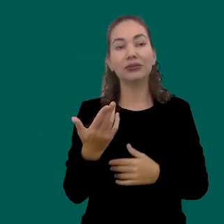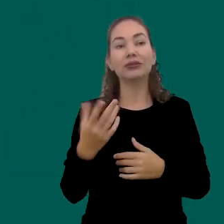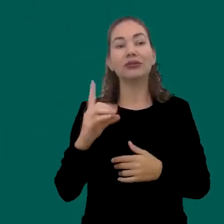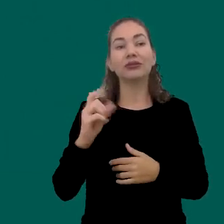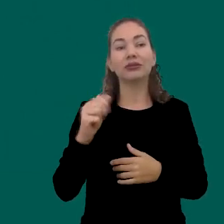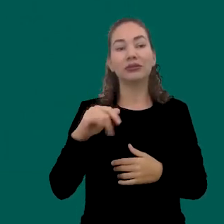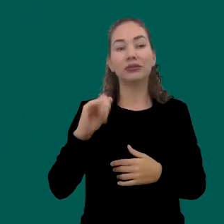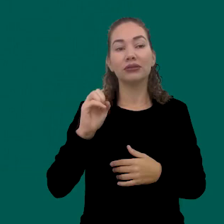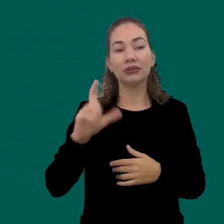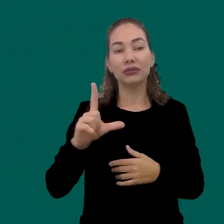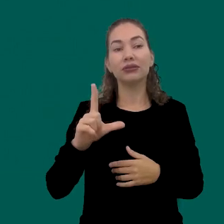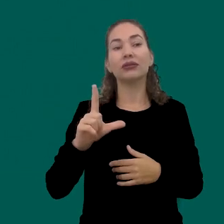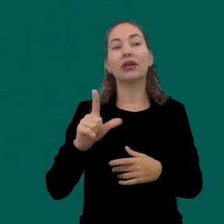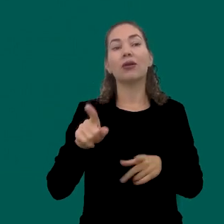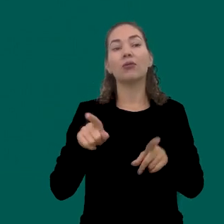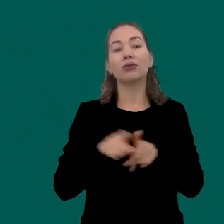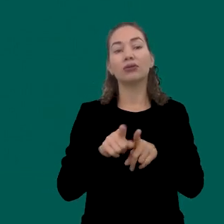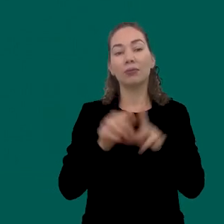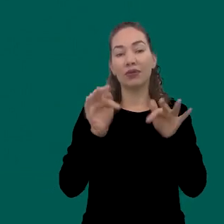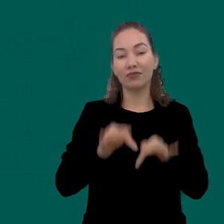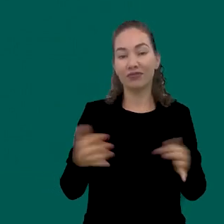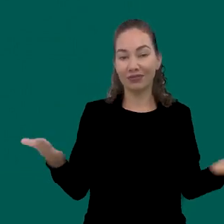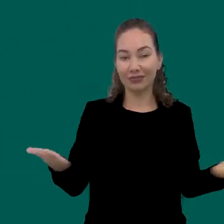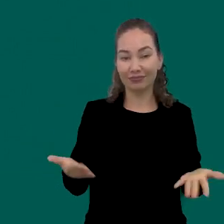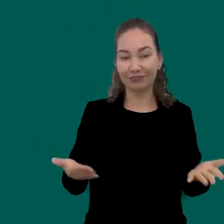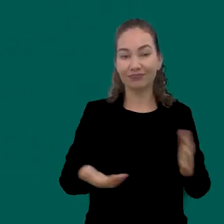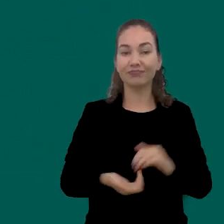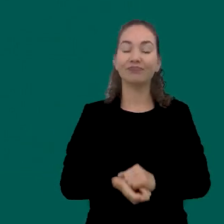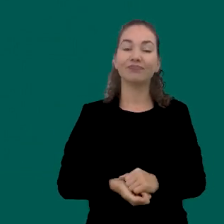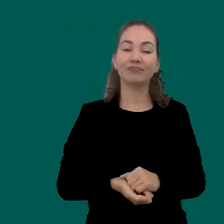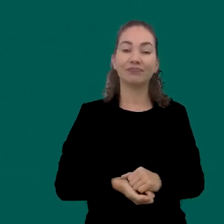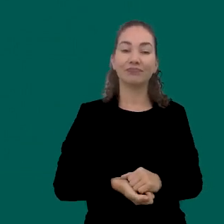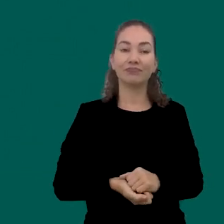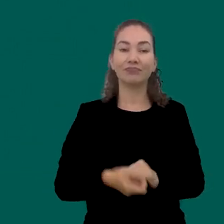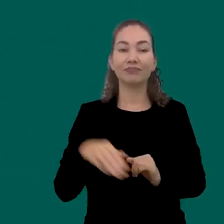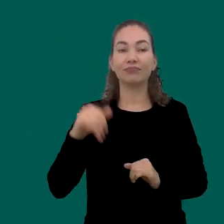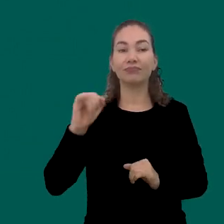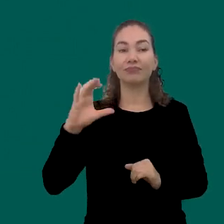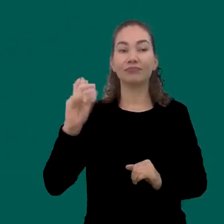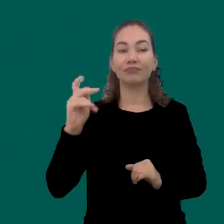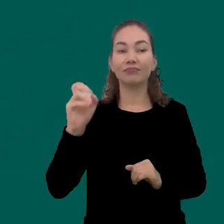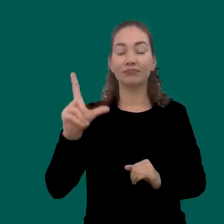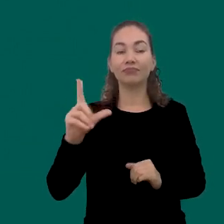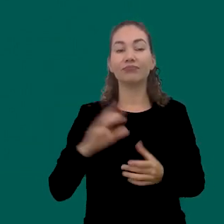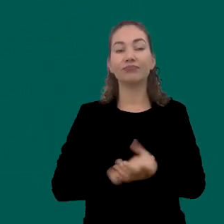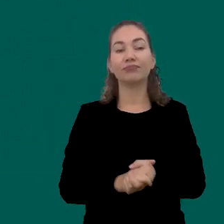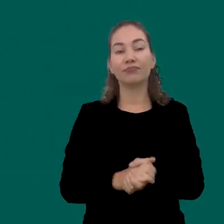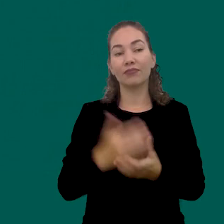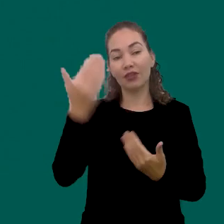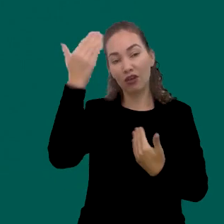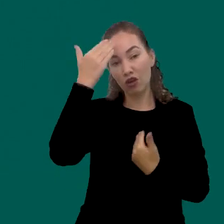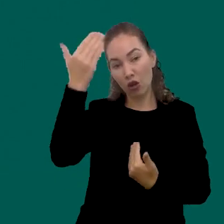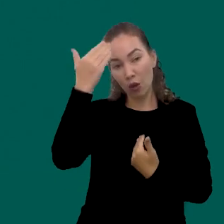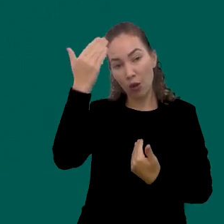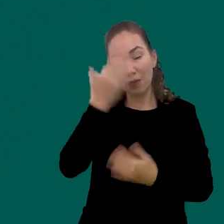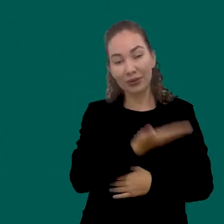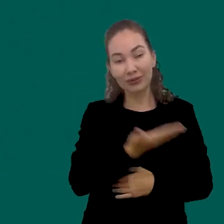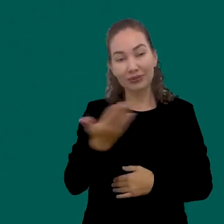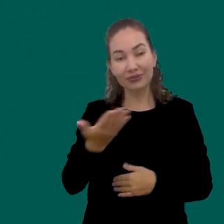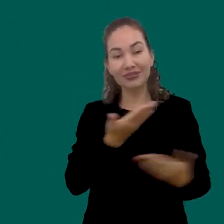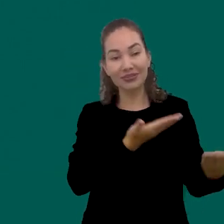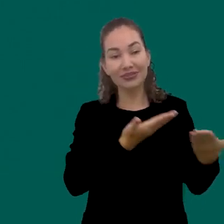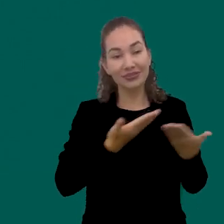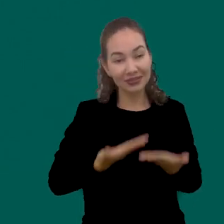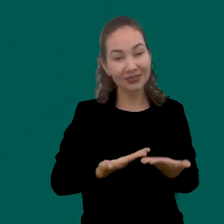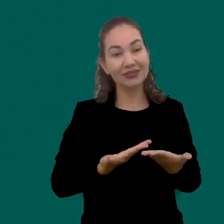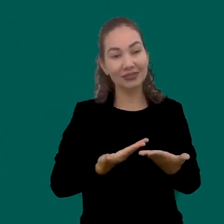sobretudo, e a gente encerra por aqui então. Michel? Beleza, pessoal. Obrigado. Agradeço imensamente o convite. Meu recado